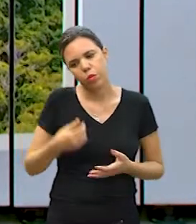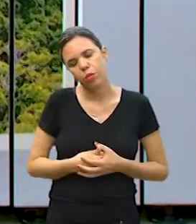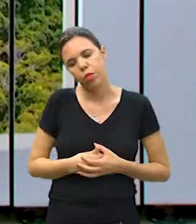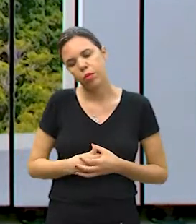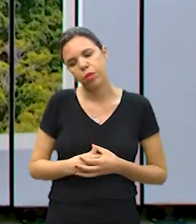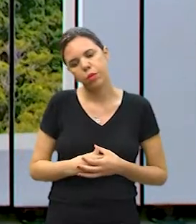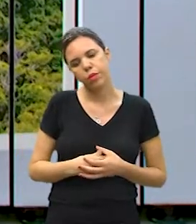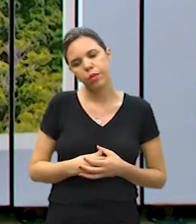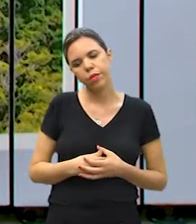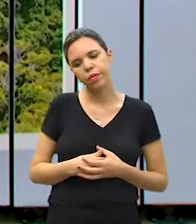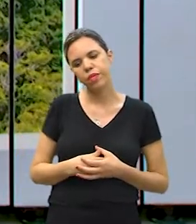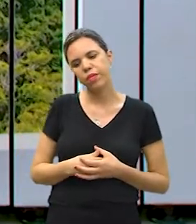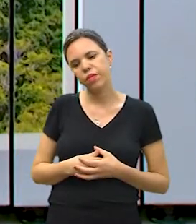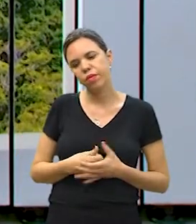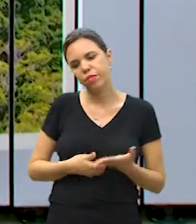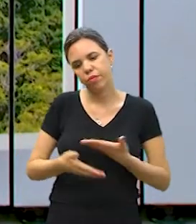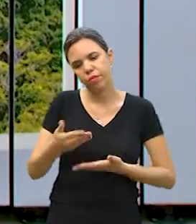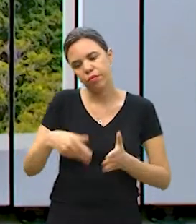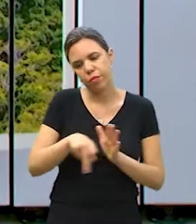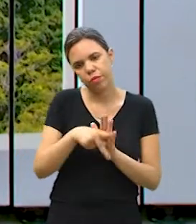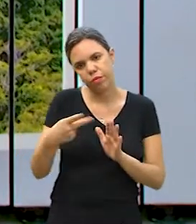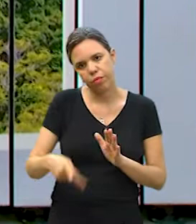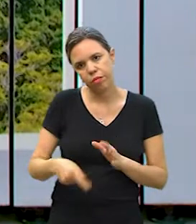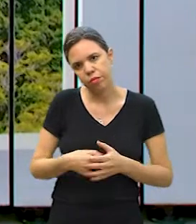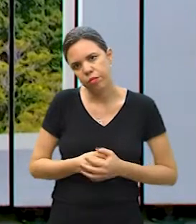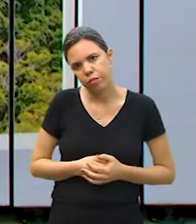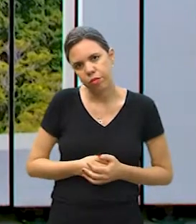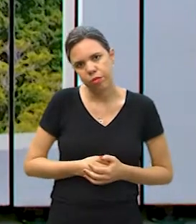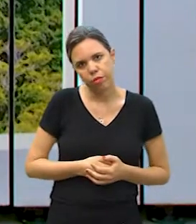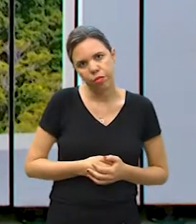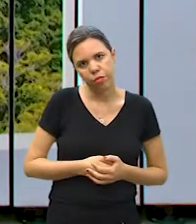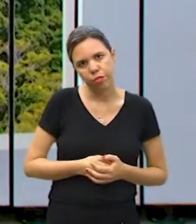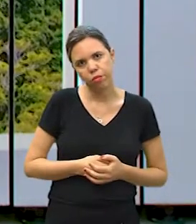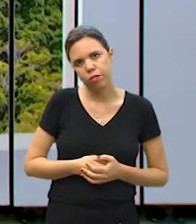experiências, né? As próprias